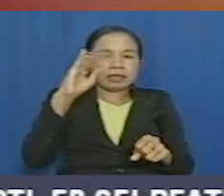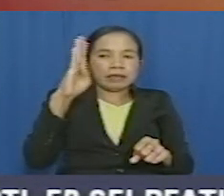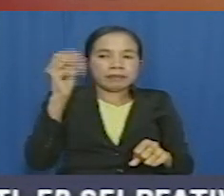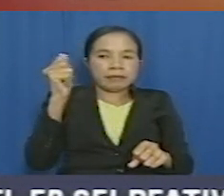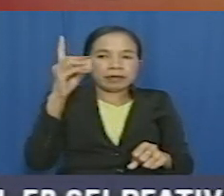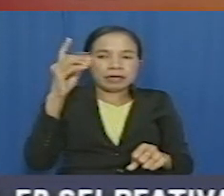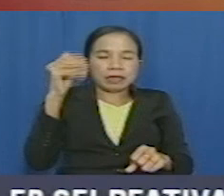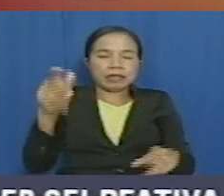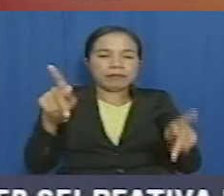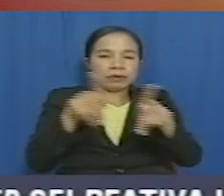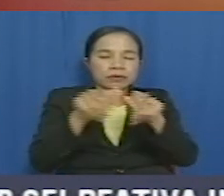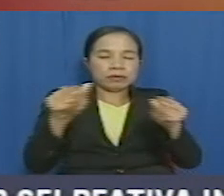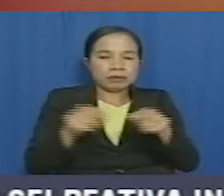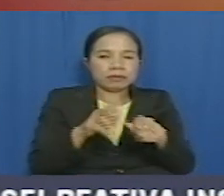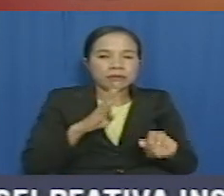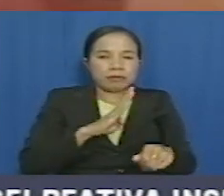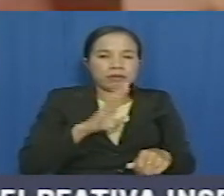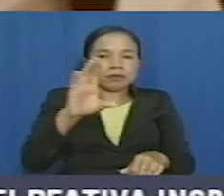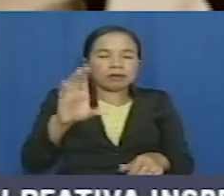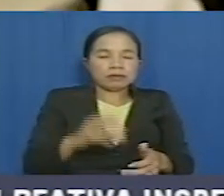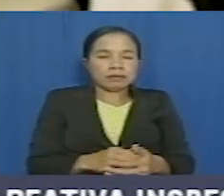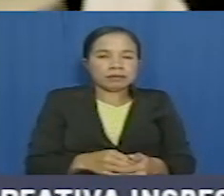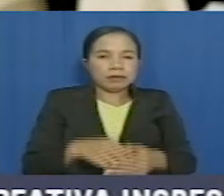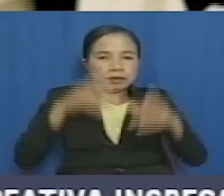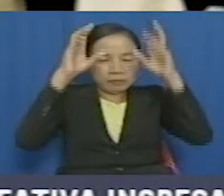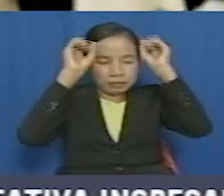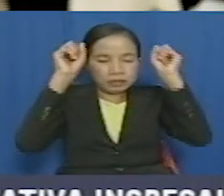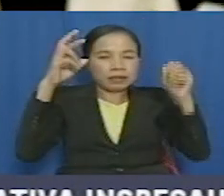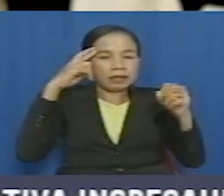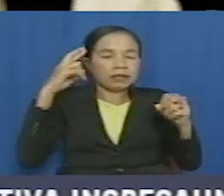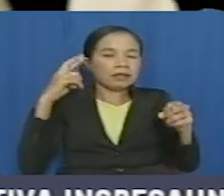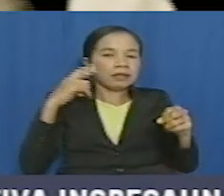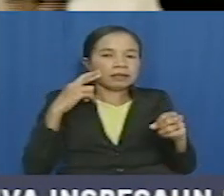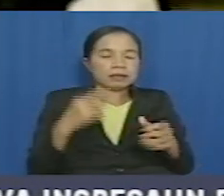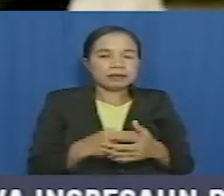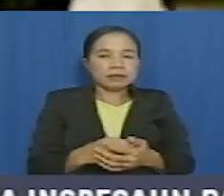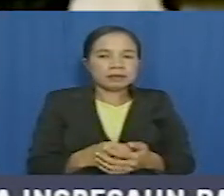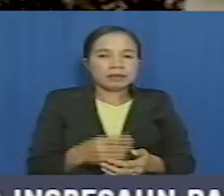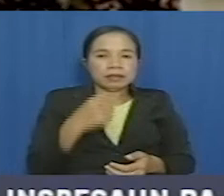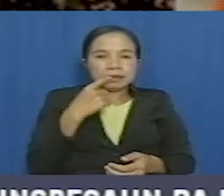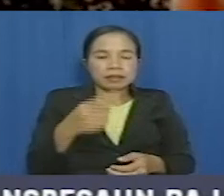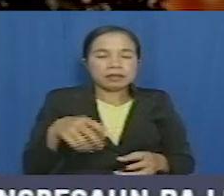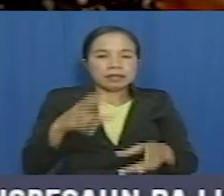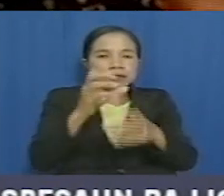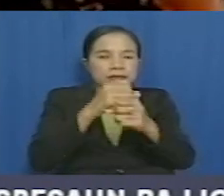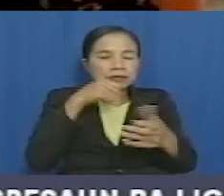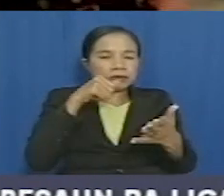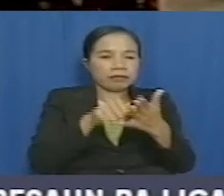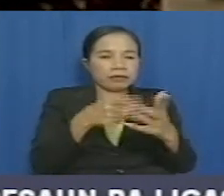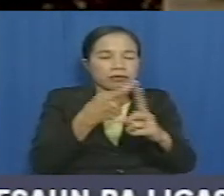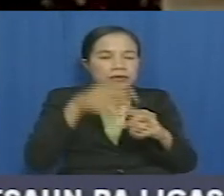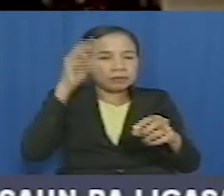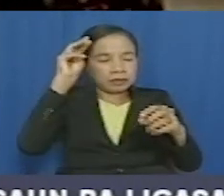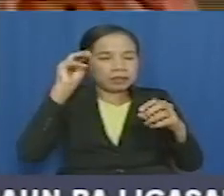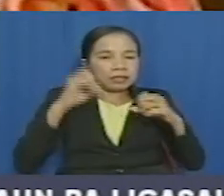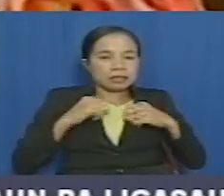posto administrativo Baucau Vila. Ex-presidente da República, José Ramos Horta, até tenha participado do convite do ministro